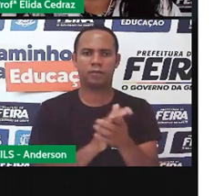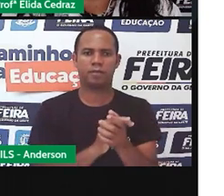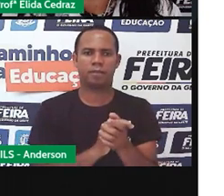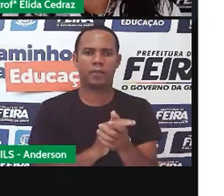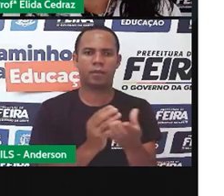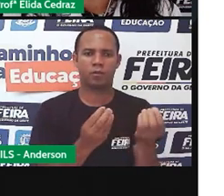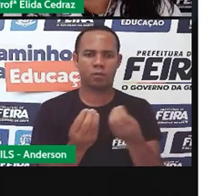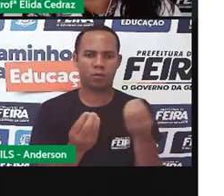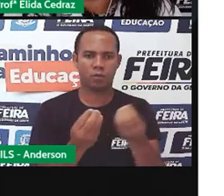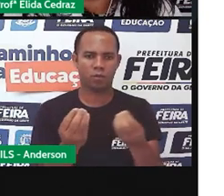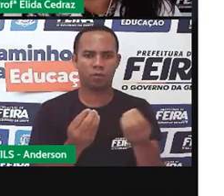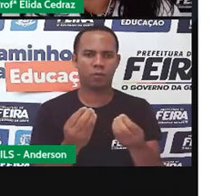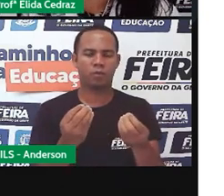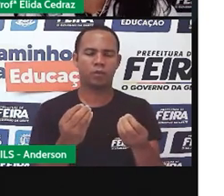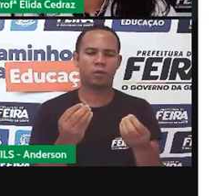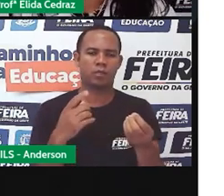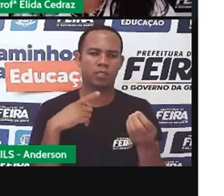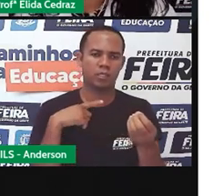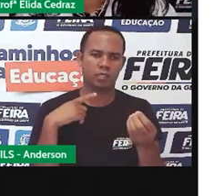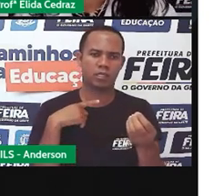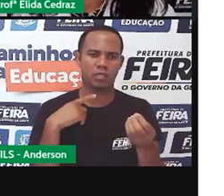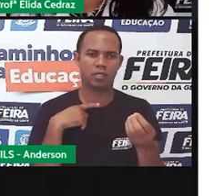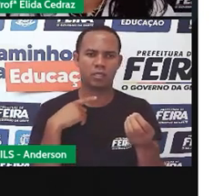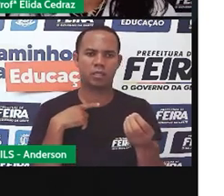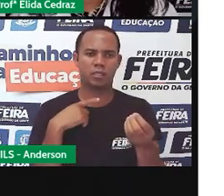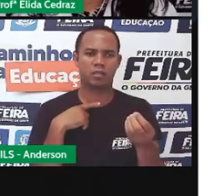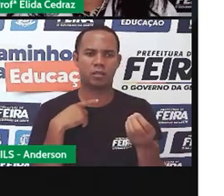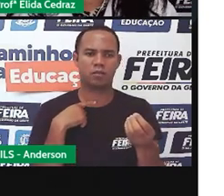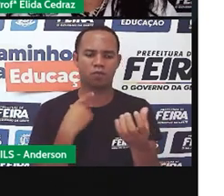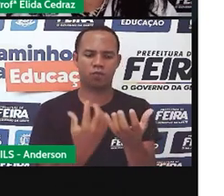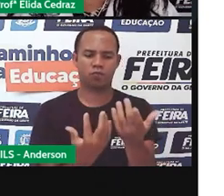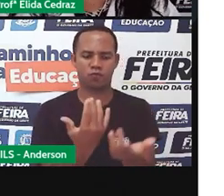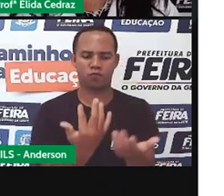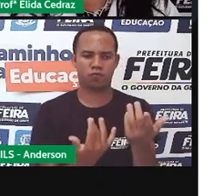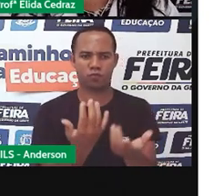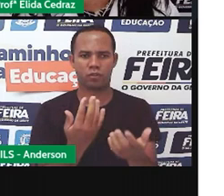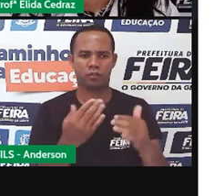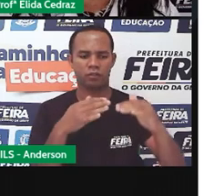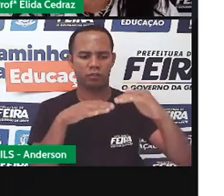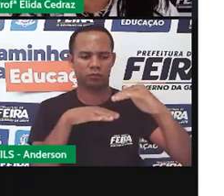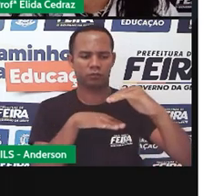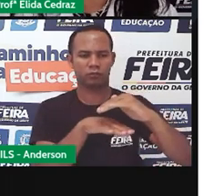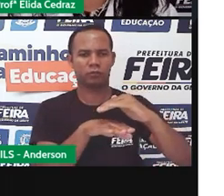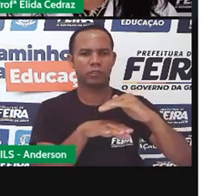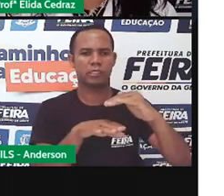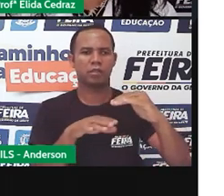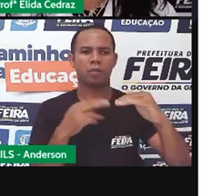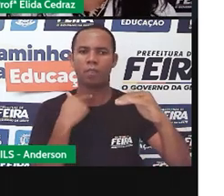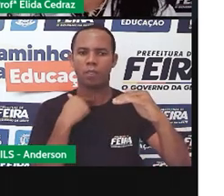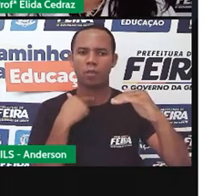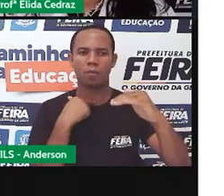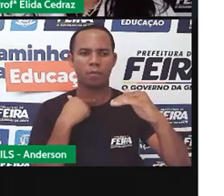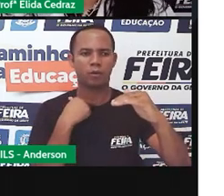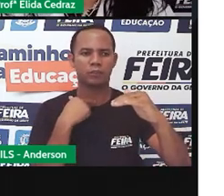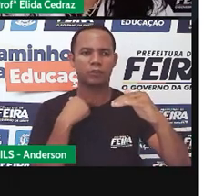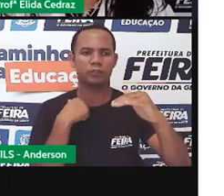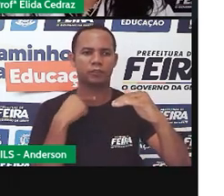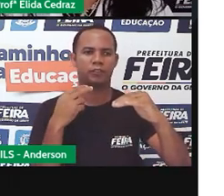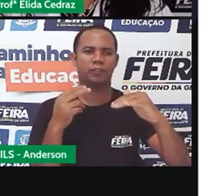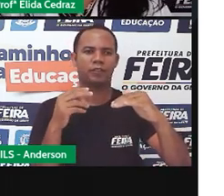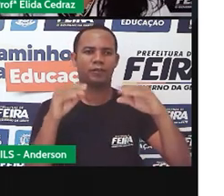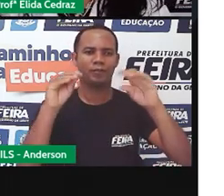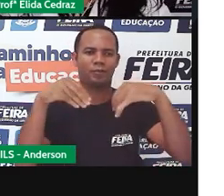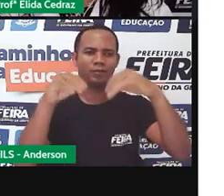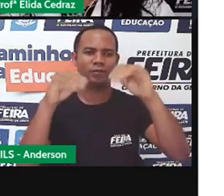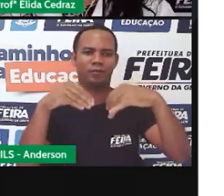vão ao fogo, eles não podem ser feitos de plástico, entendeu? Por quê?